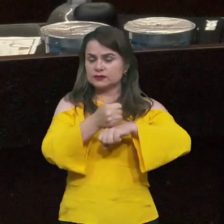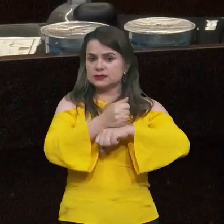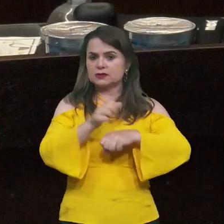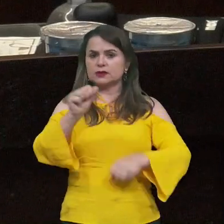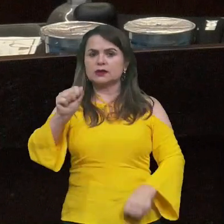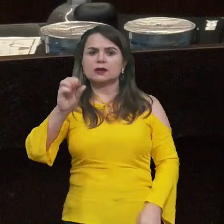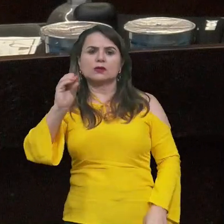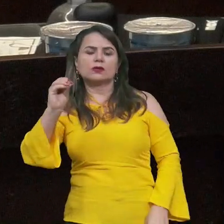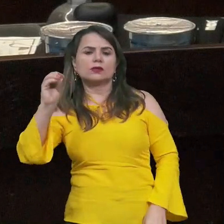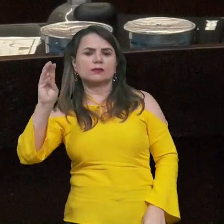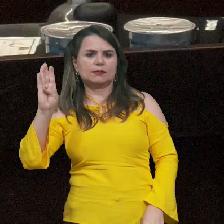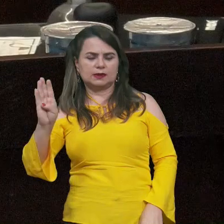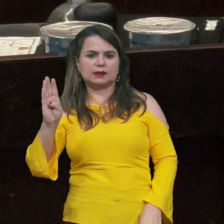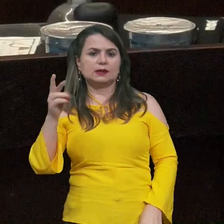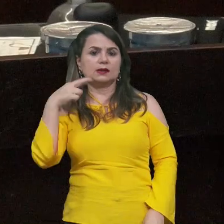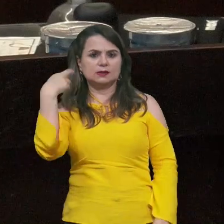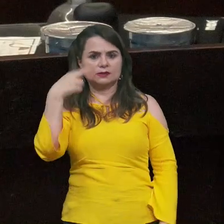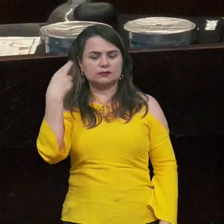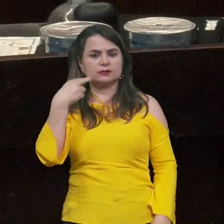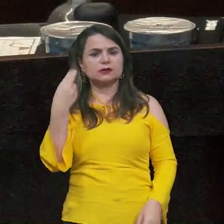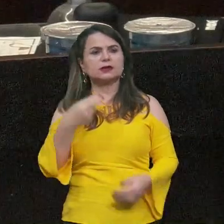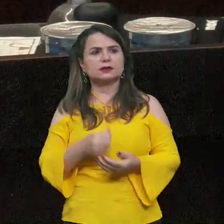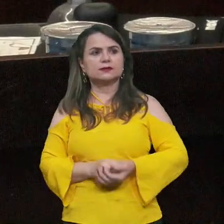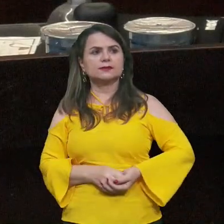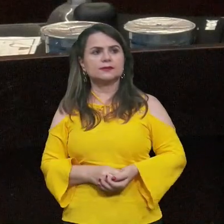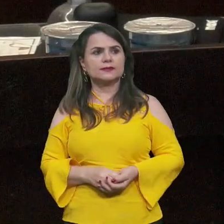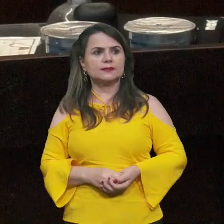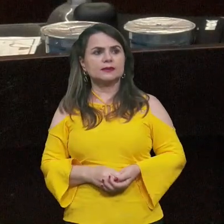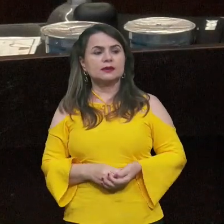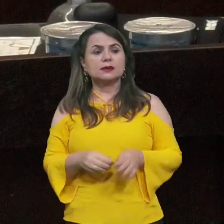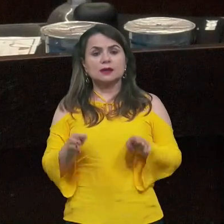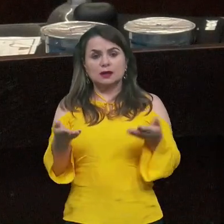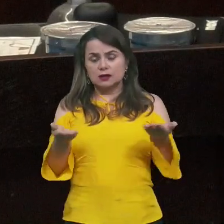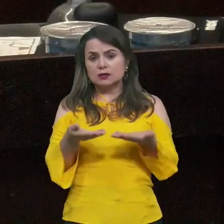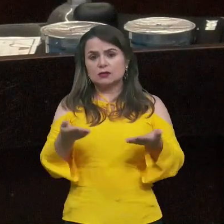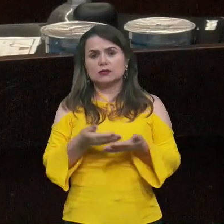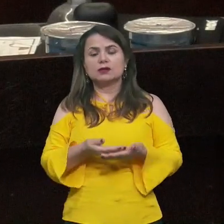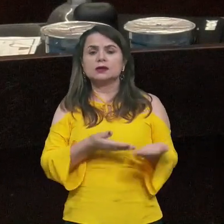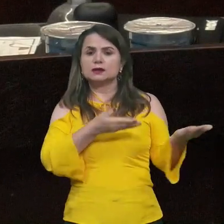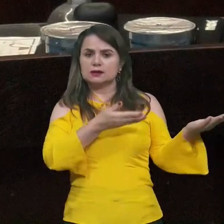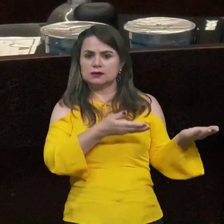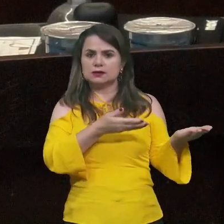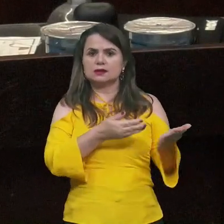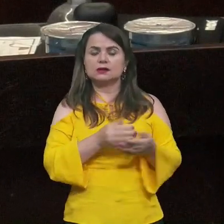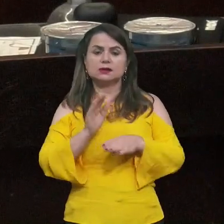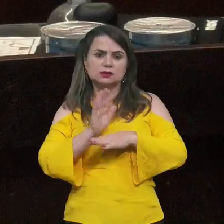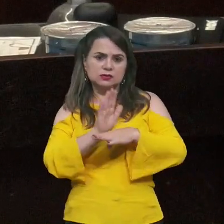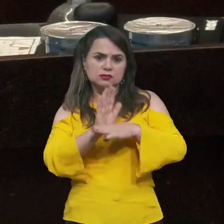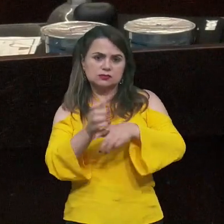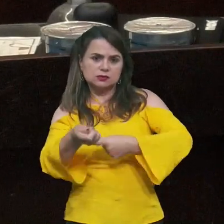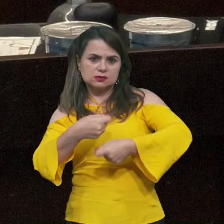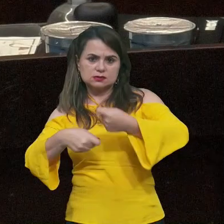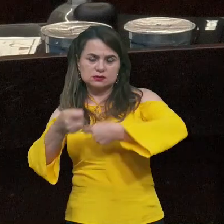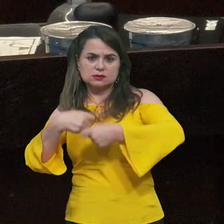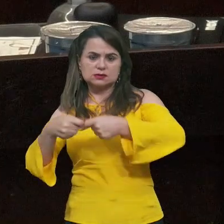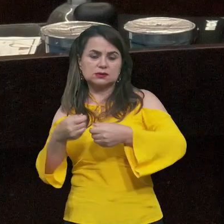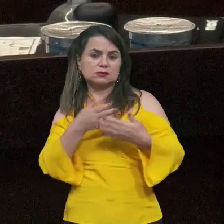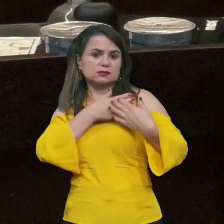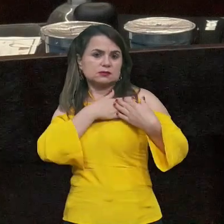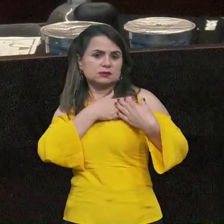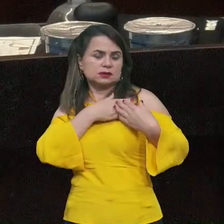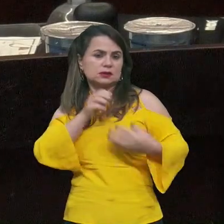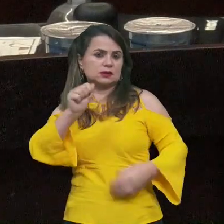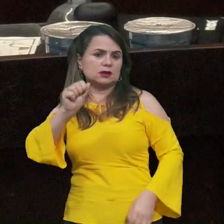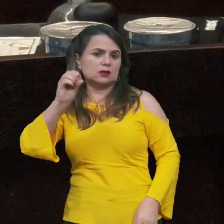ano para atuar na área civil e previdenciária. Atualmente é assistente administrativo responsável da